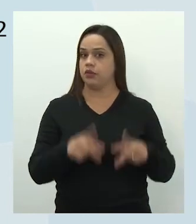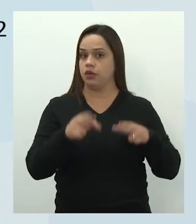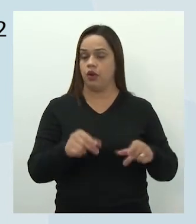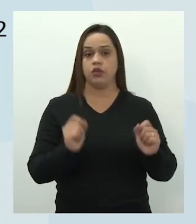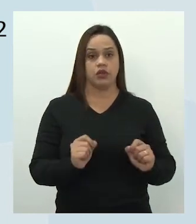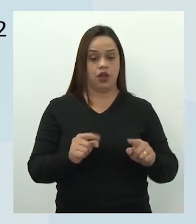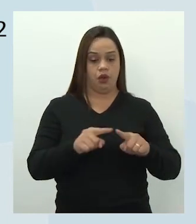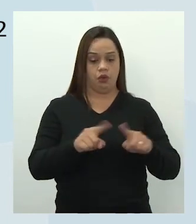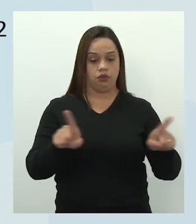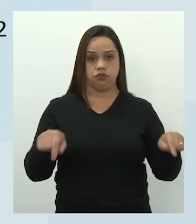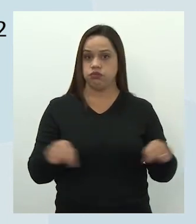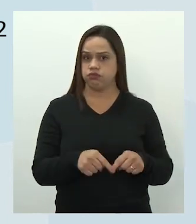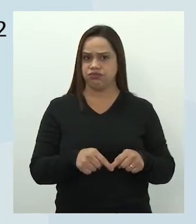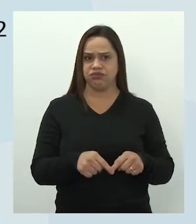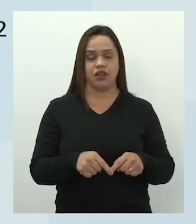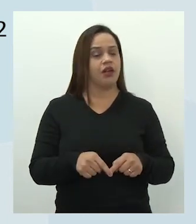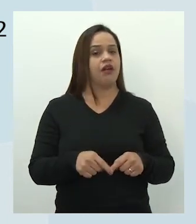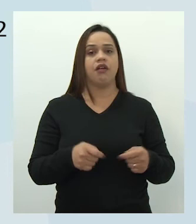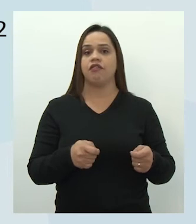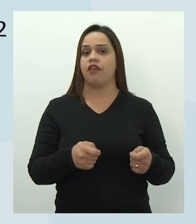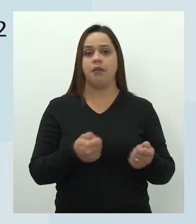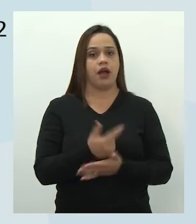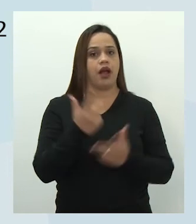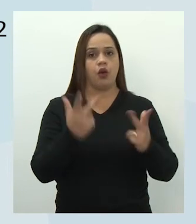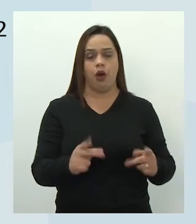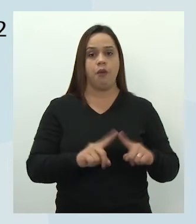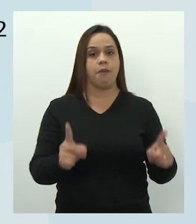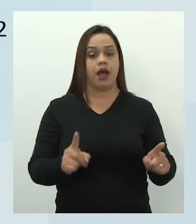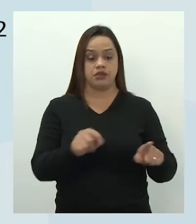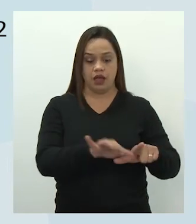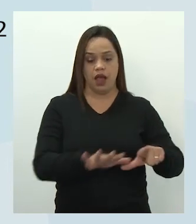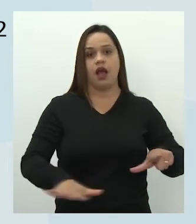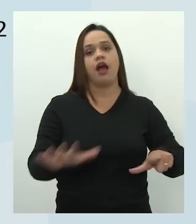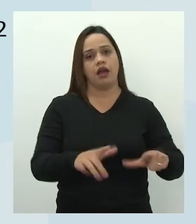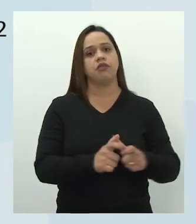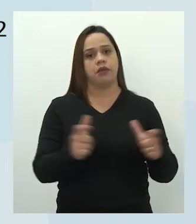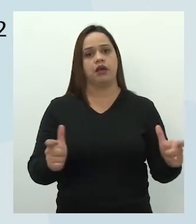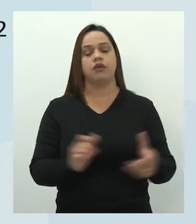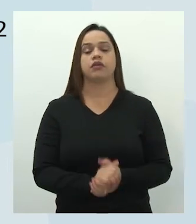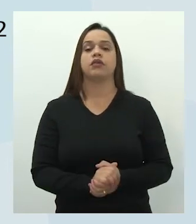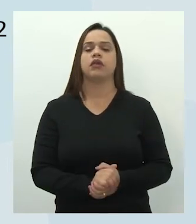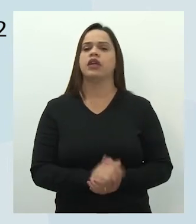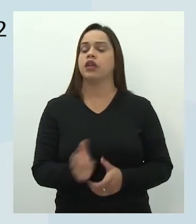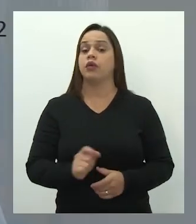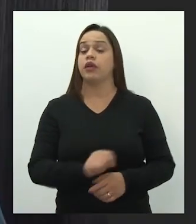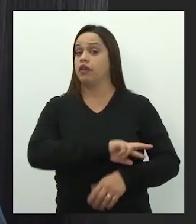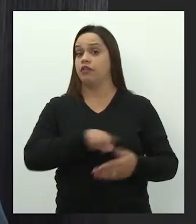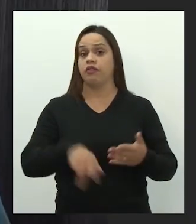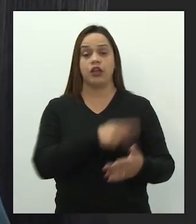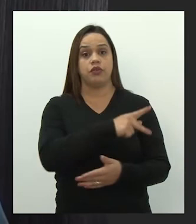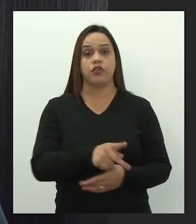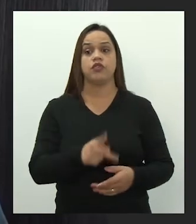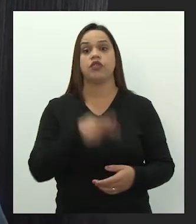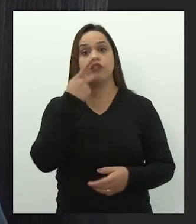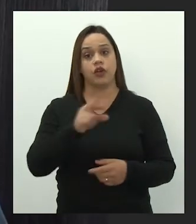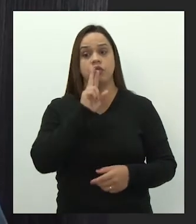a mesma coisa, mas aí ele ainda tem uma área maior, tá bom? E aí, Carol, vários professores contribuíram aqui